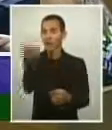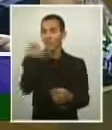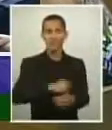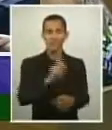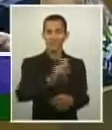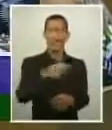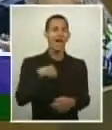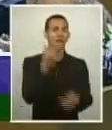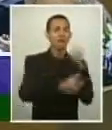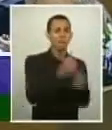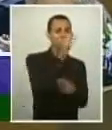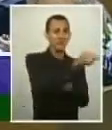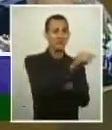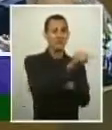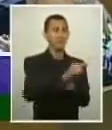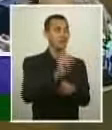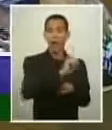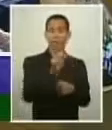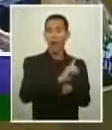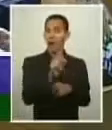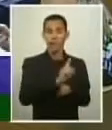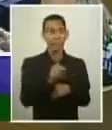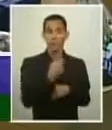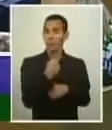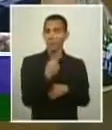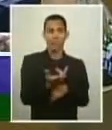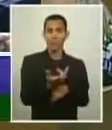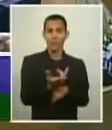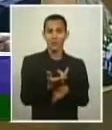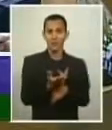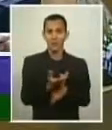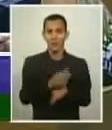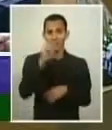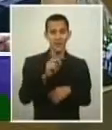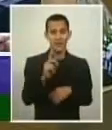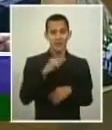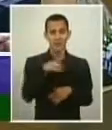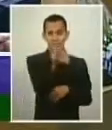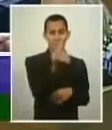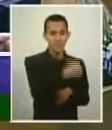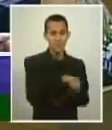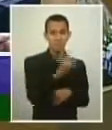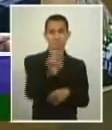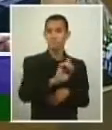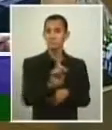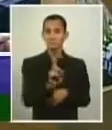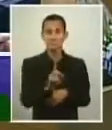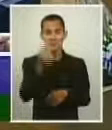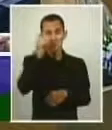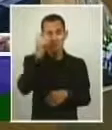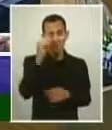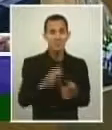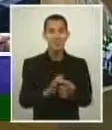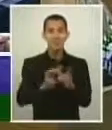agora vou trabalhar no feudo do fulano não não havia um direito de ir e vir foi o